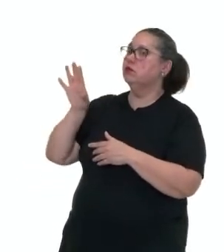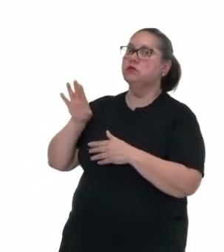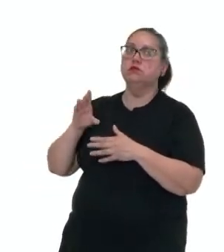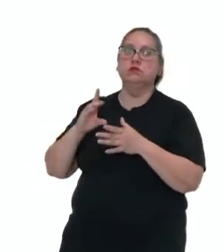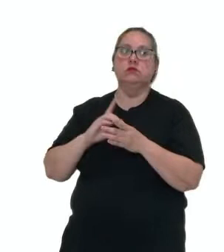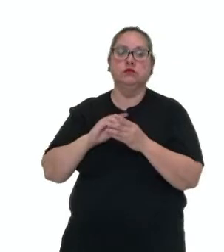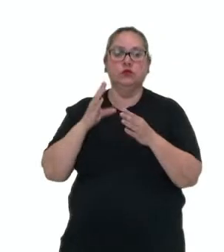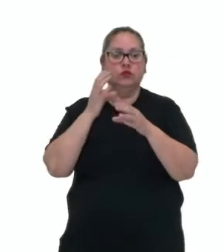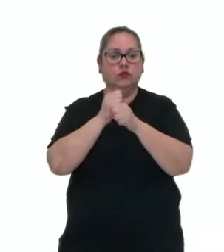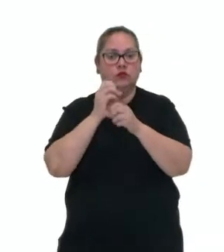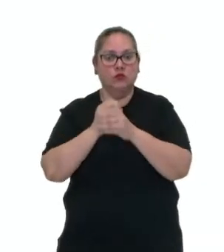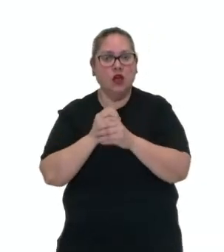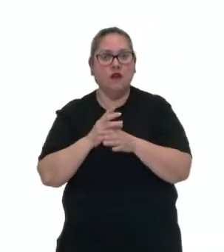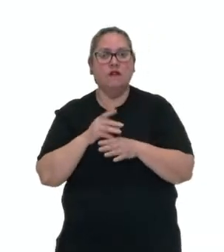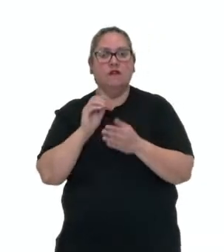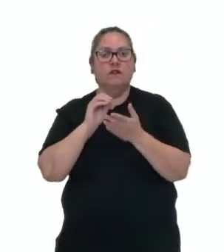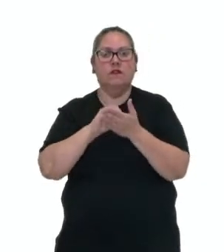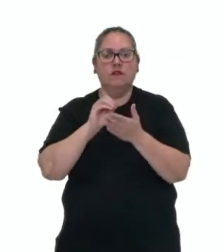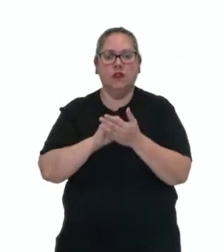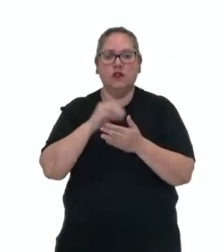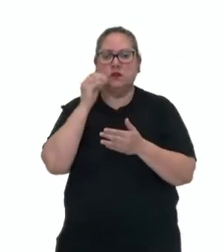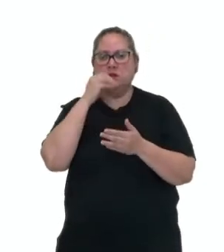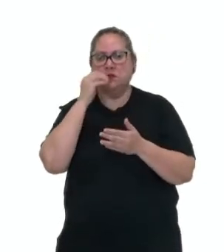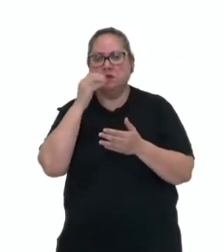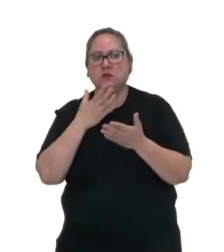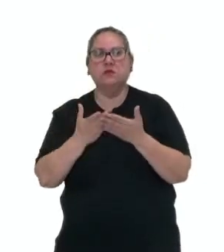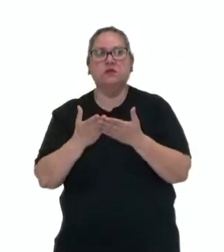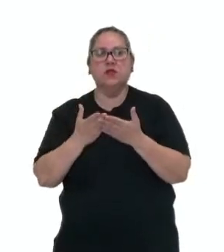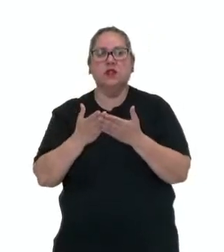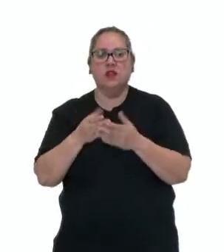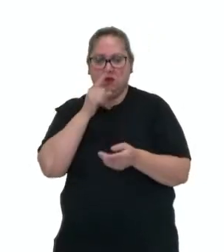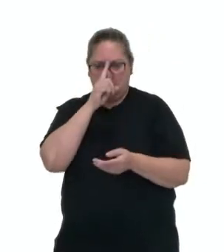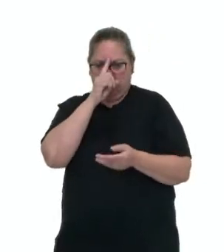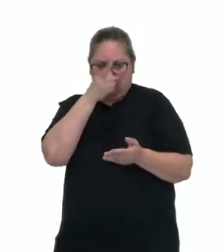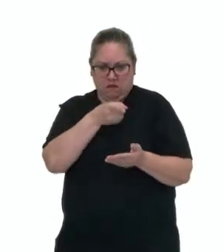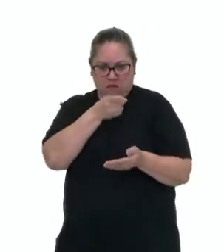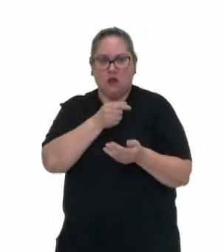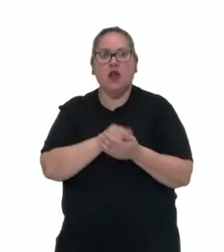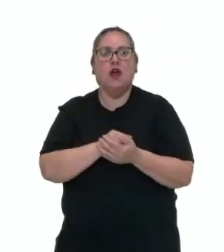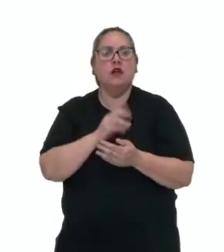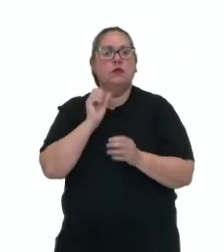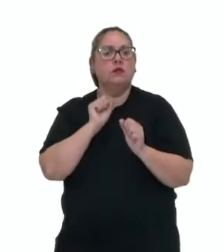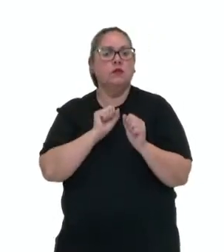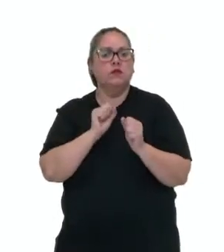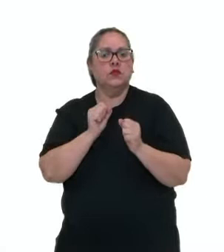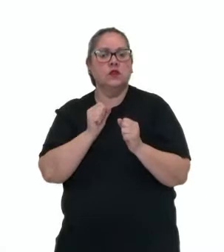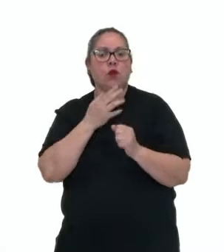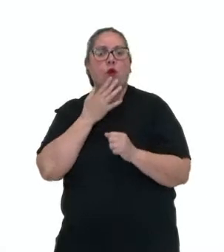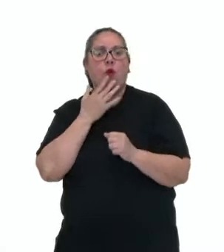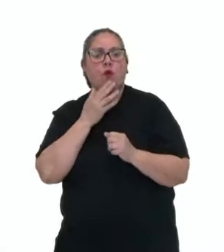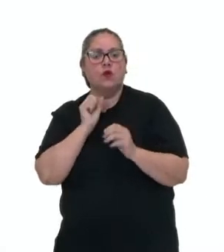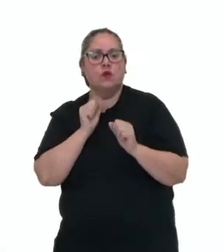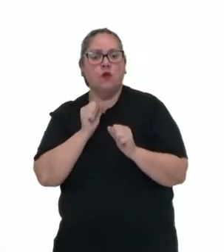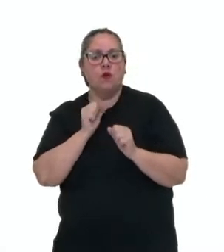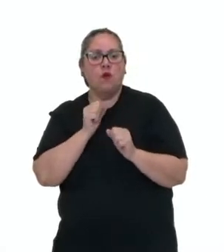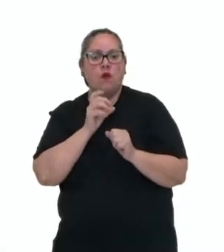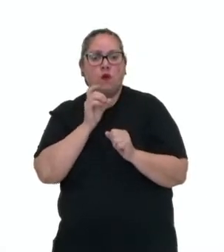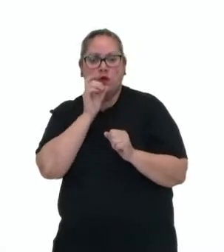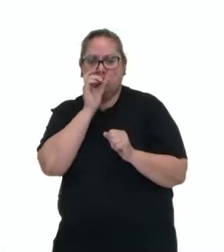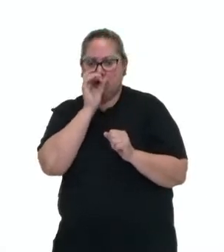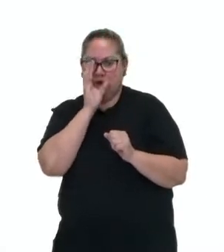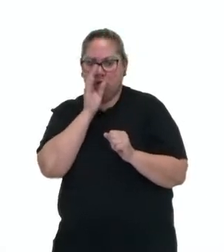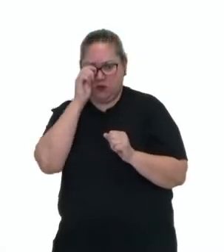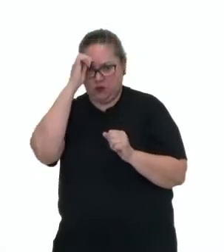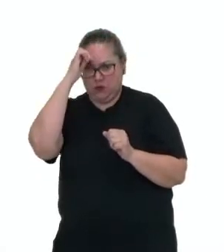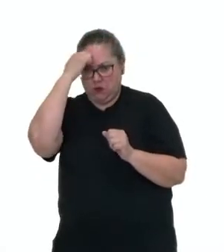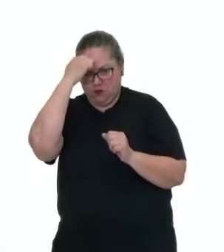democracias plenas, democracias falhas, regimes híbridos e regimes autoritários. Onde por meio de cores, quanto mais escuro